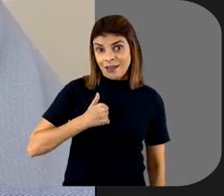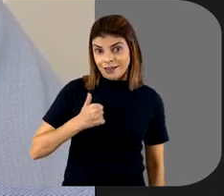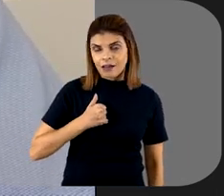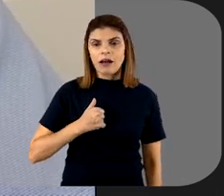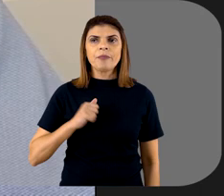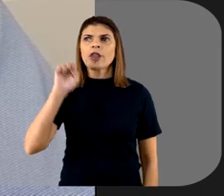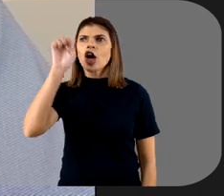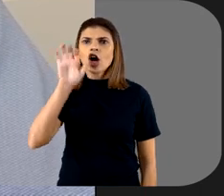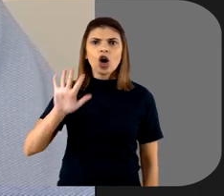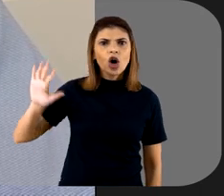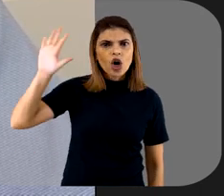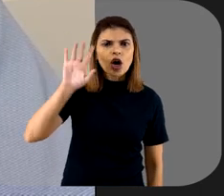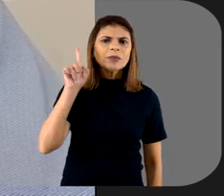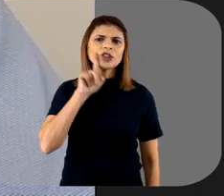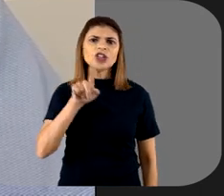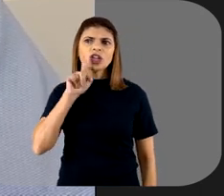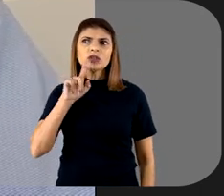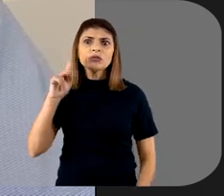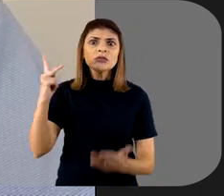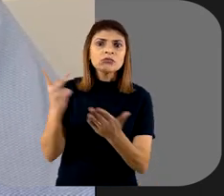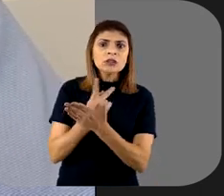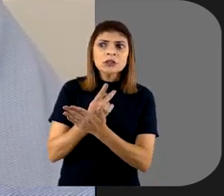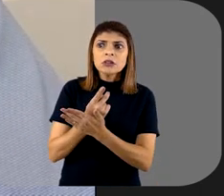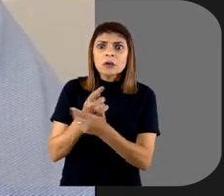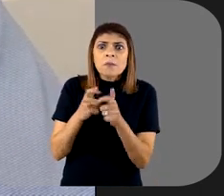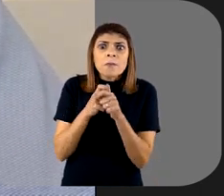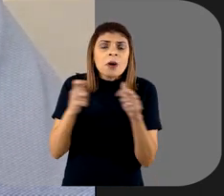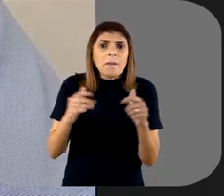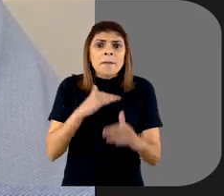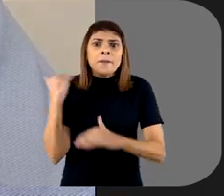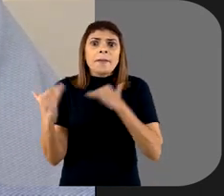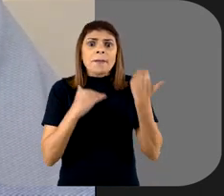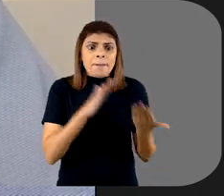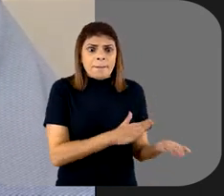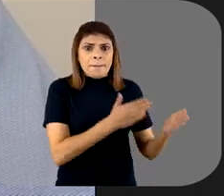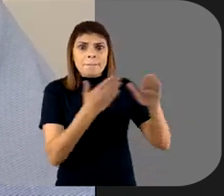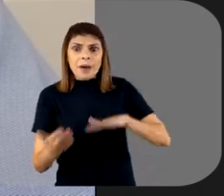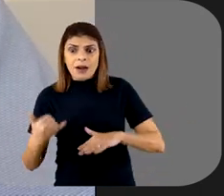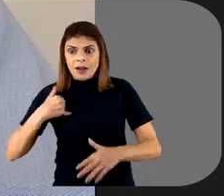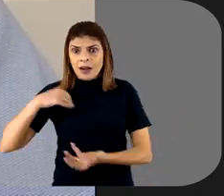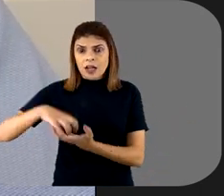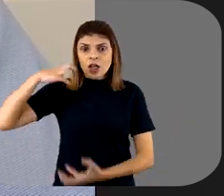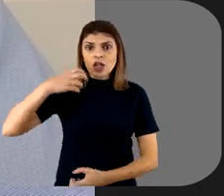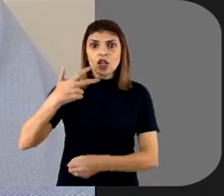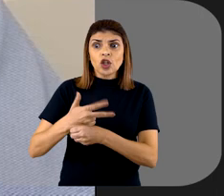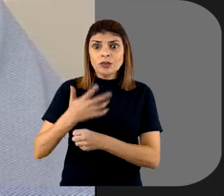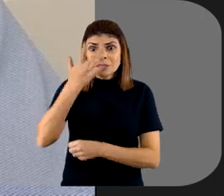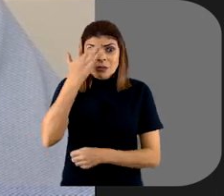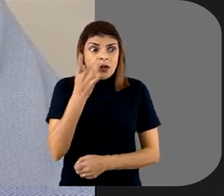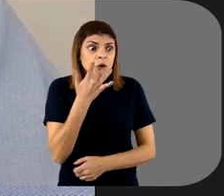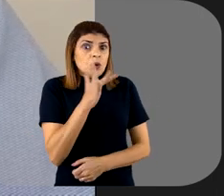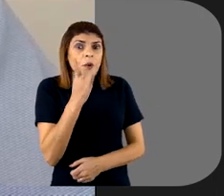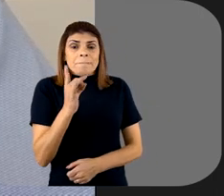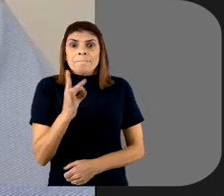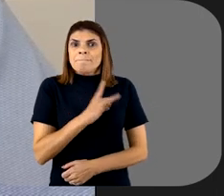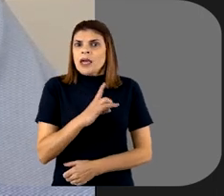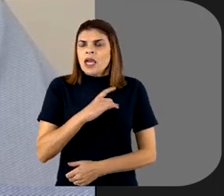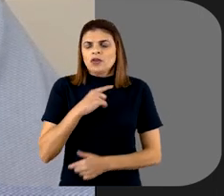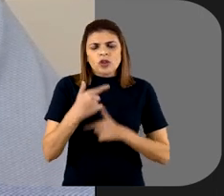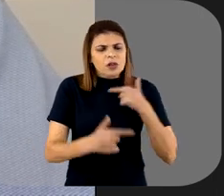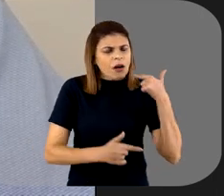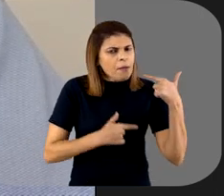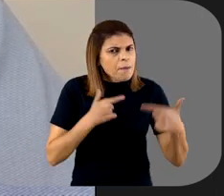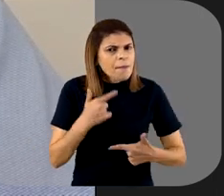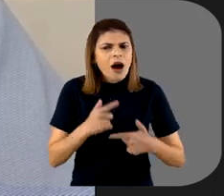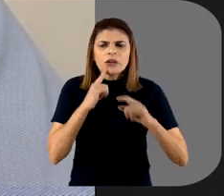Canadá e nos Estados Unidos, né? E isso gerava um pouco de tensão e medo. E nesse sentido, todo o